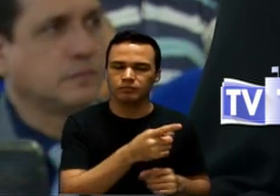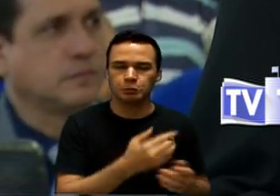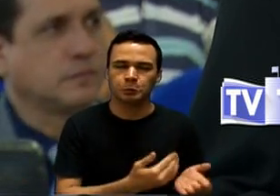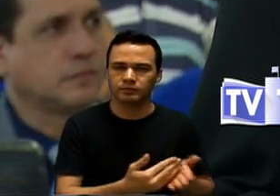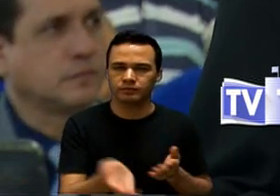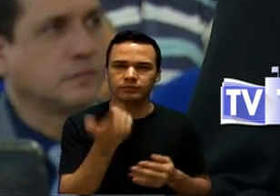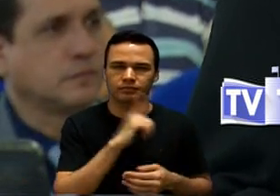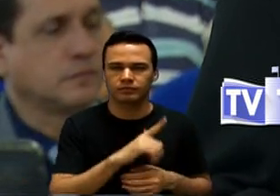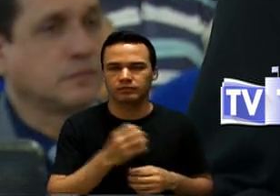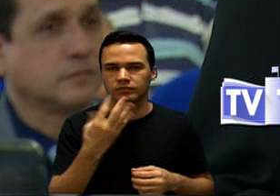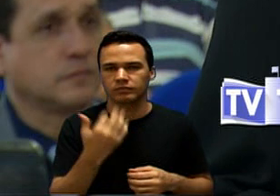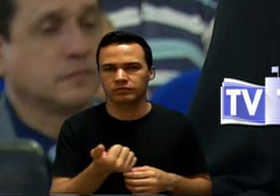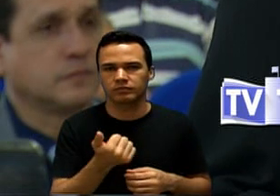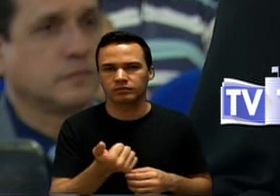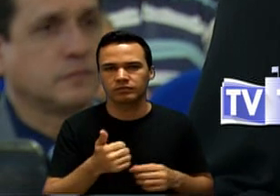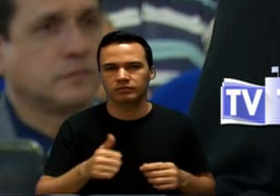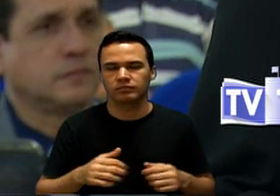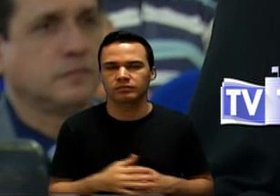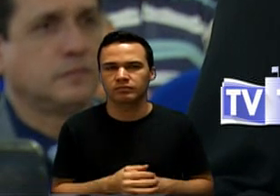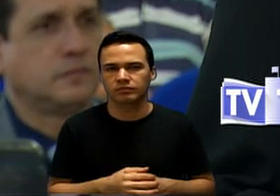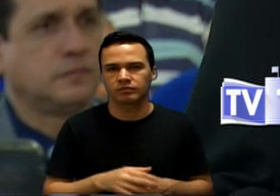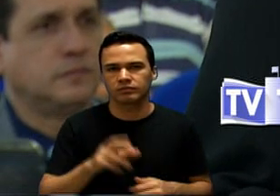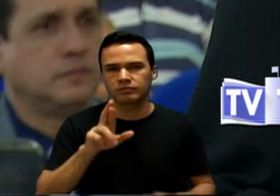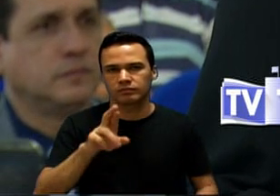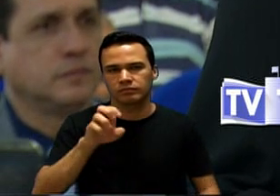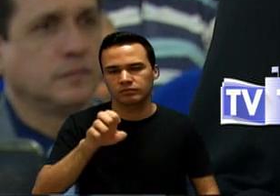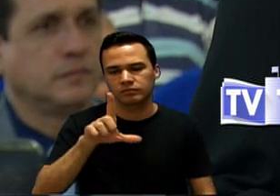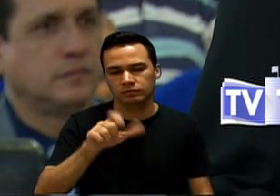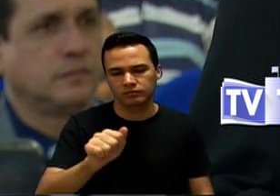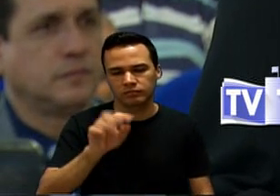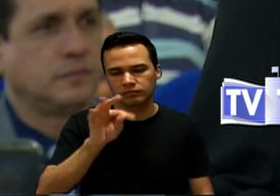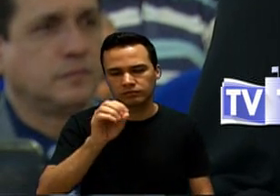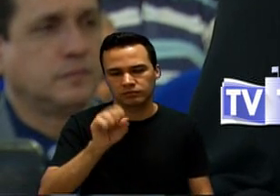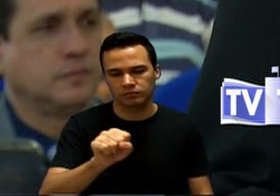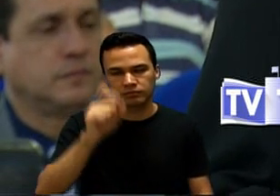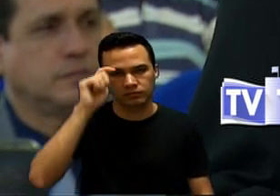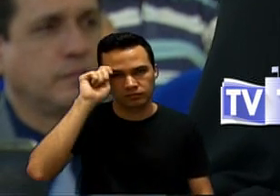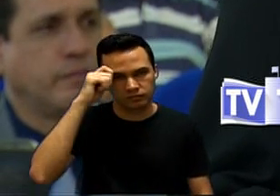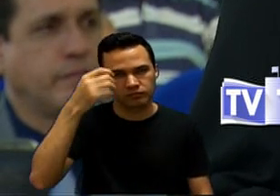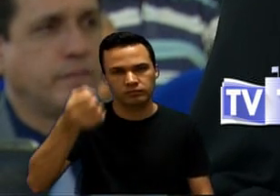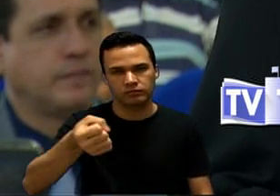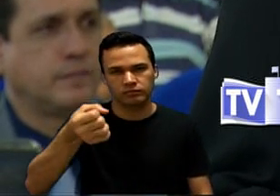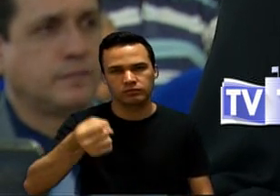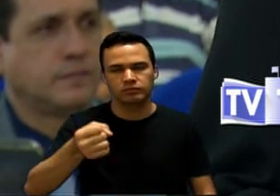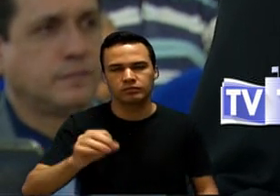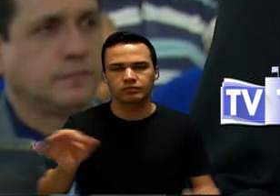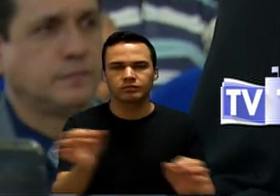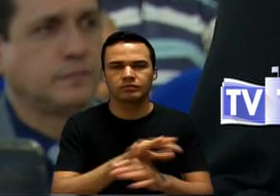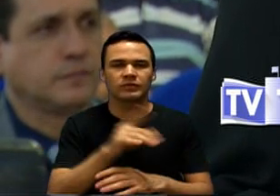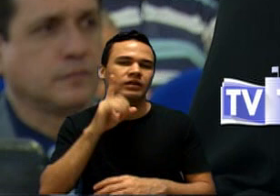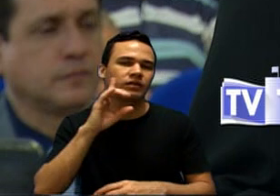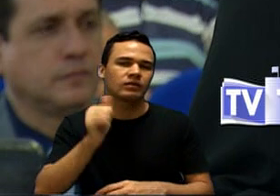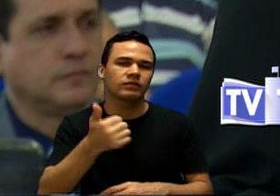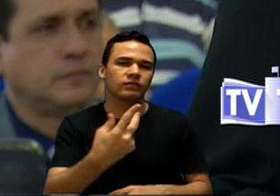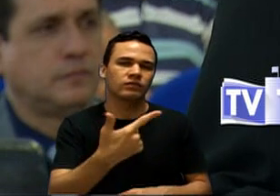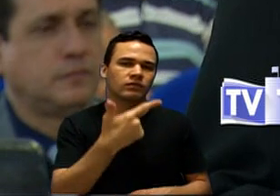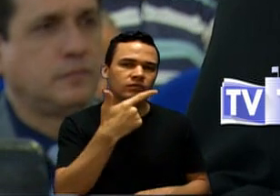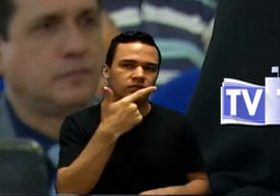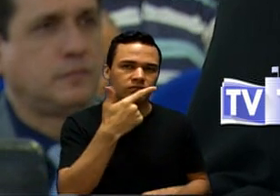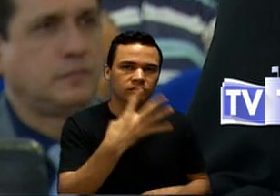do seu primeiro livro, abre aspas, Relatos em Preto e Branco, fecha aspas, que ocorrerá no dia 24